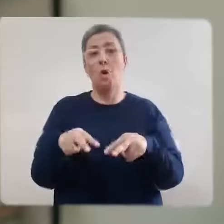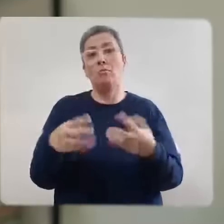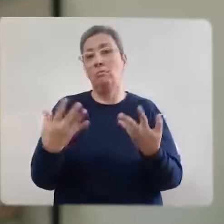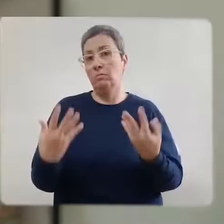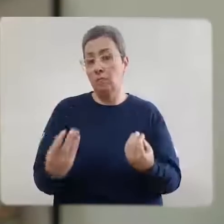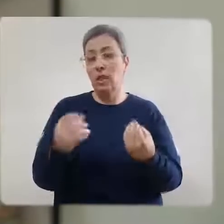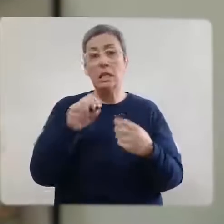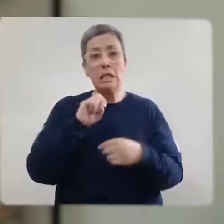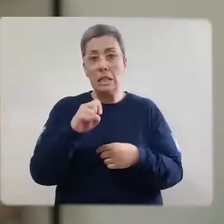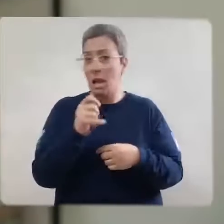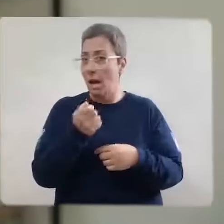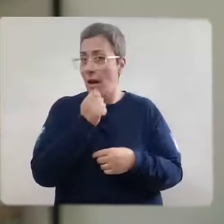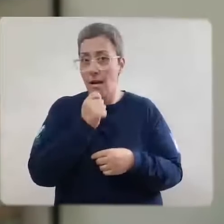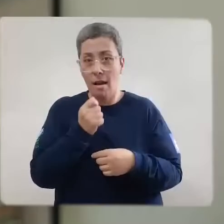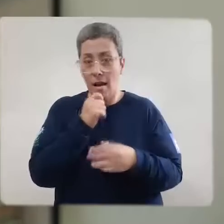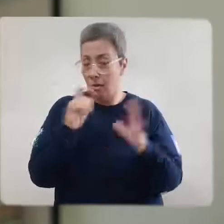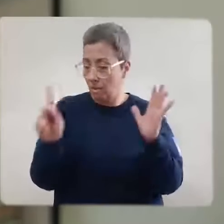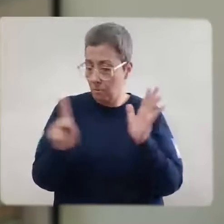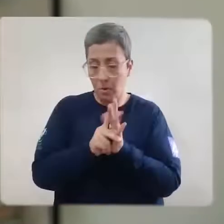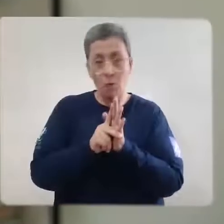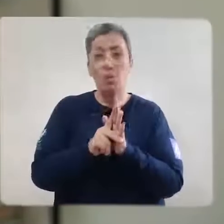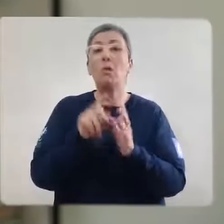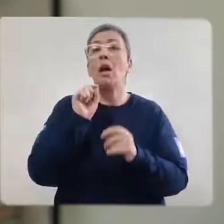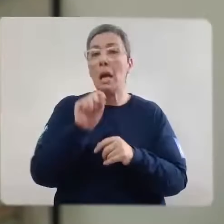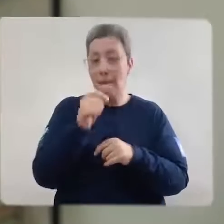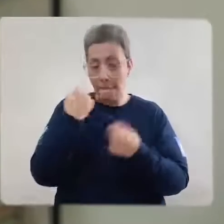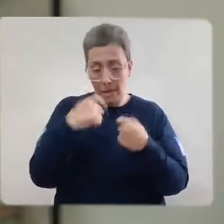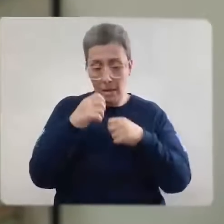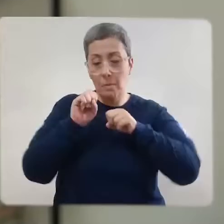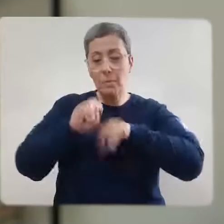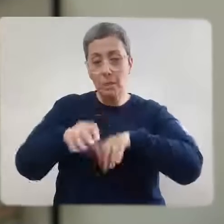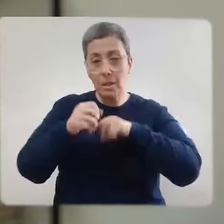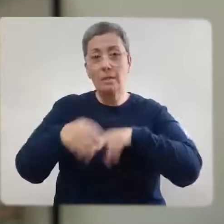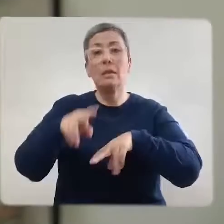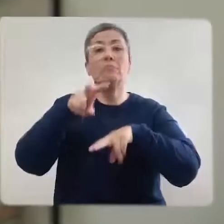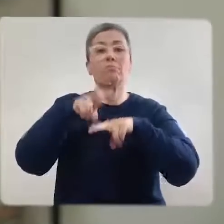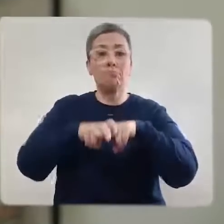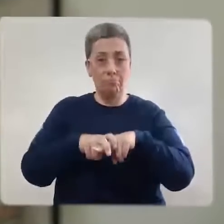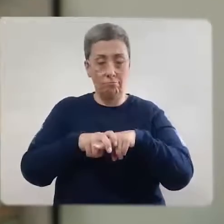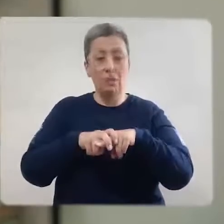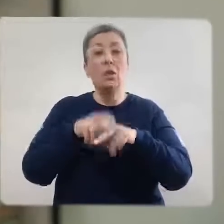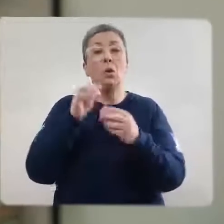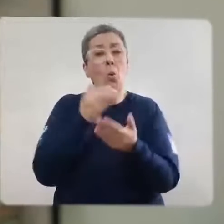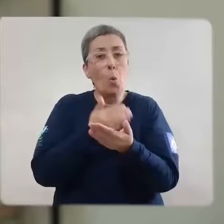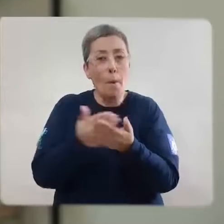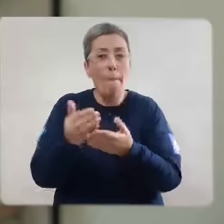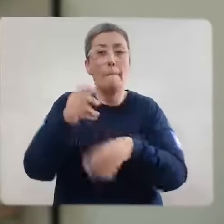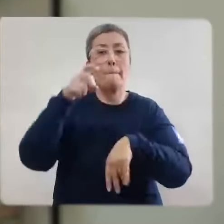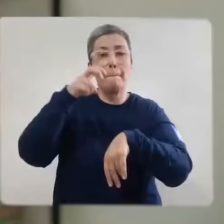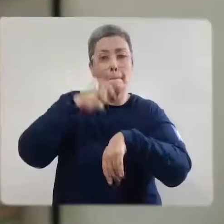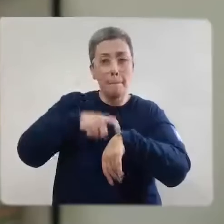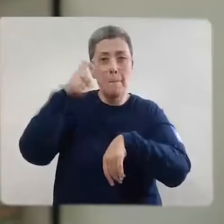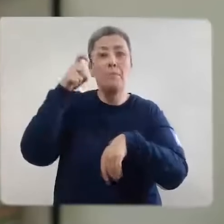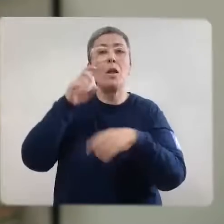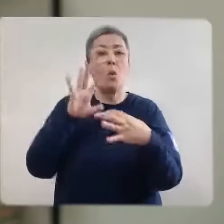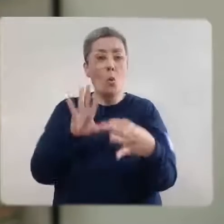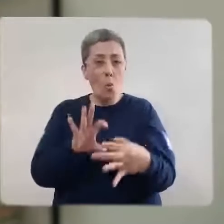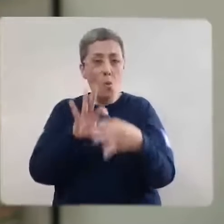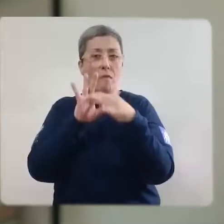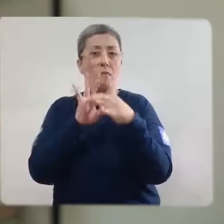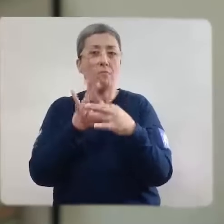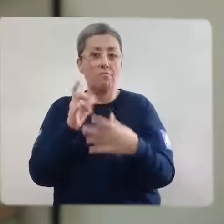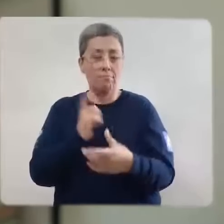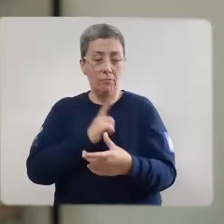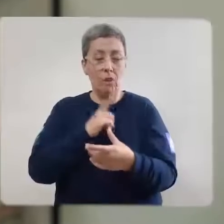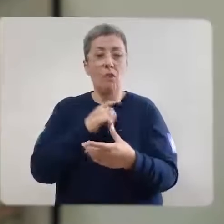isso, né? Então se ela não tem instalado, eu preciso ensinar essa criança a sentar. Então a partir do momento que eu já construí um